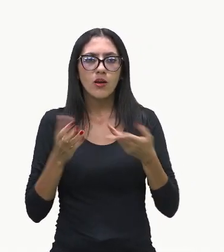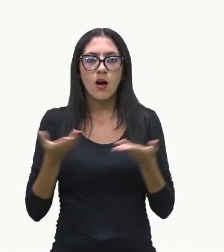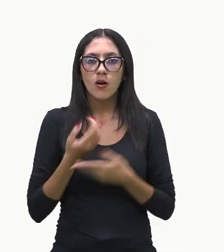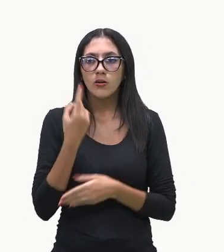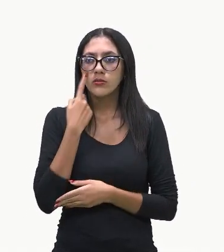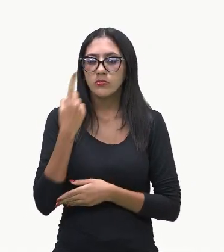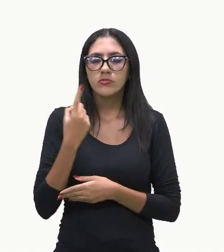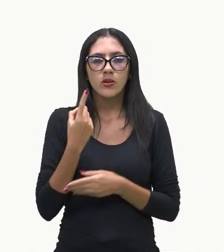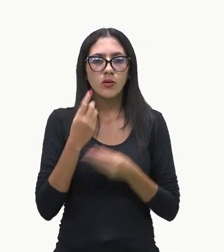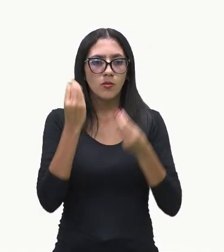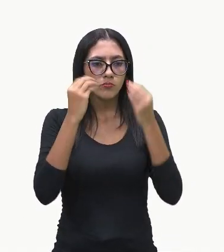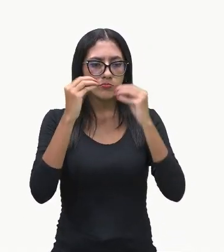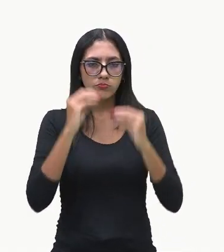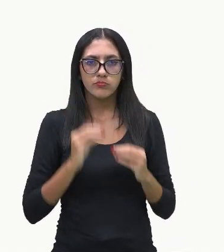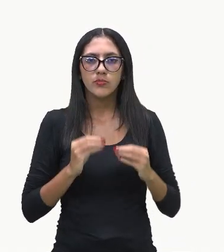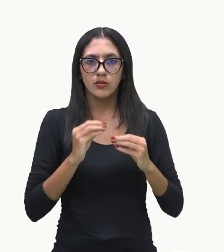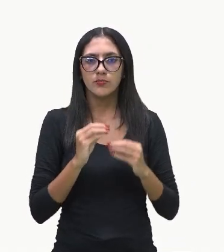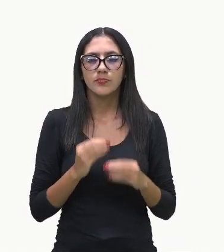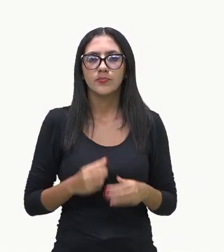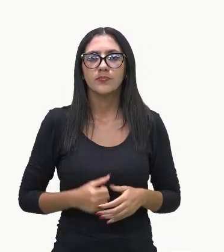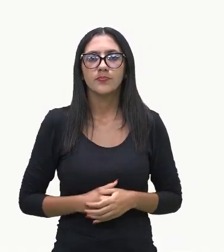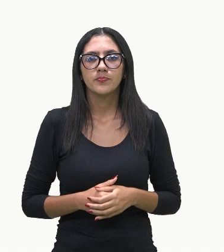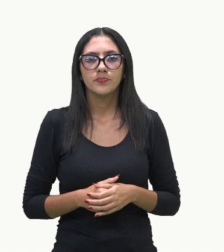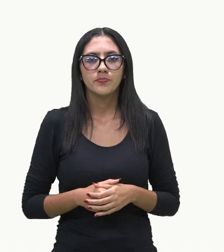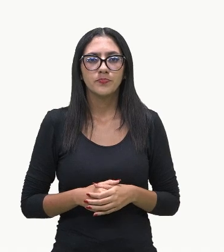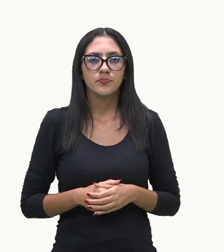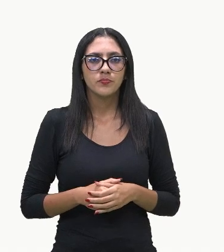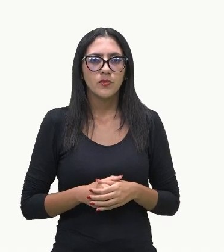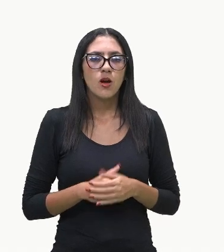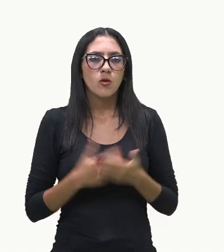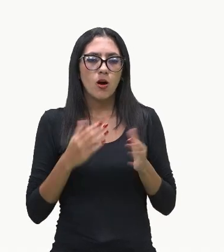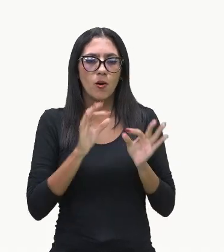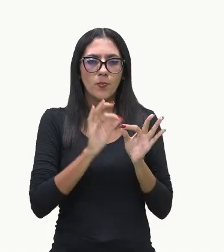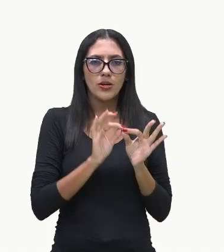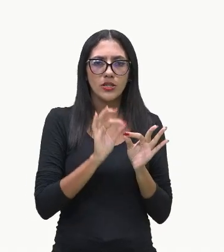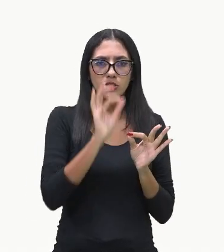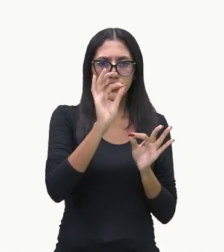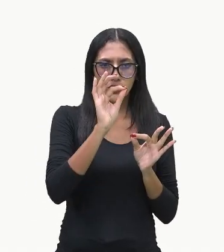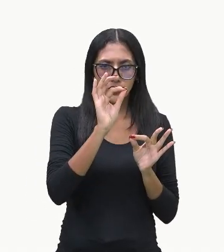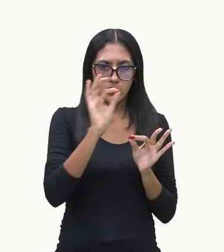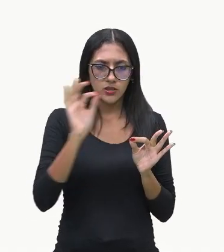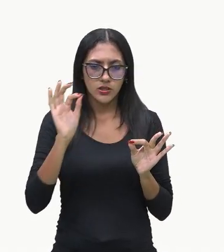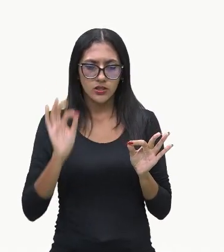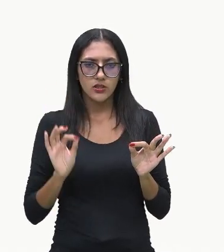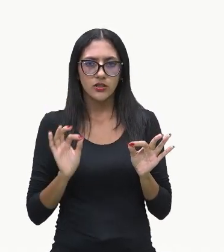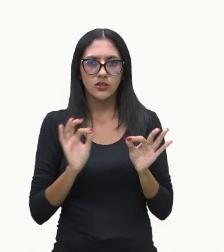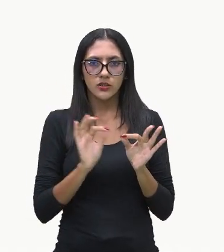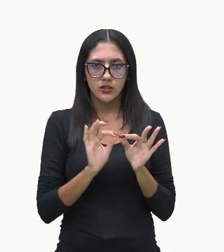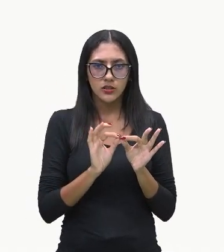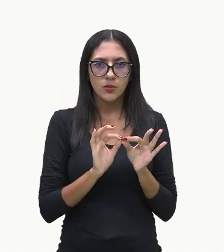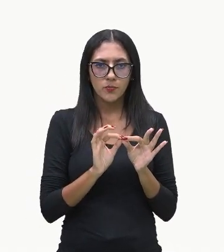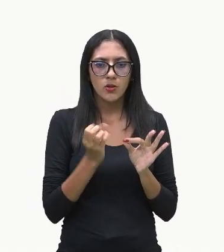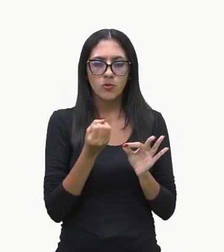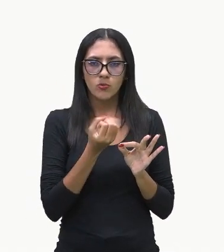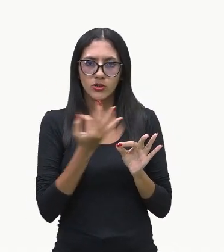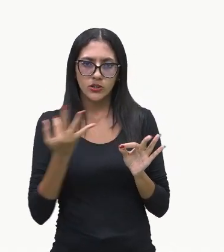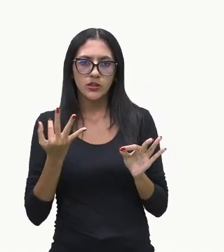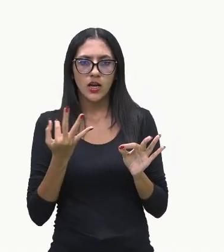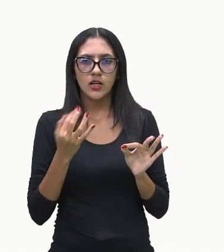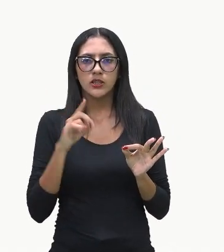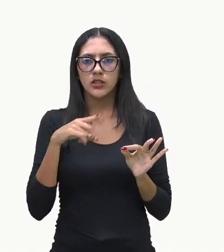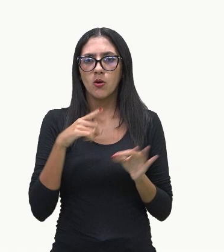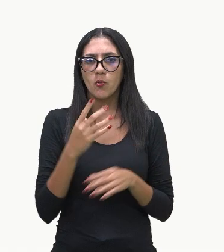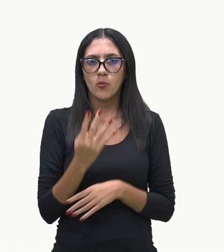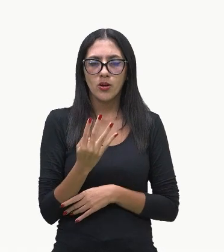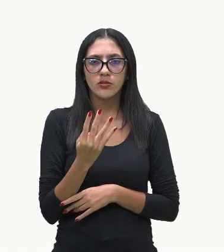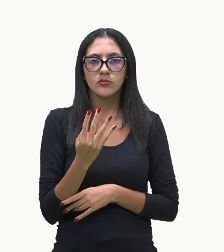essa aplicação aqui. Qual a medida do ângulo interno quando o número de lados for igual a 4? Ou seja, temos aí